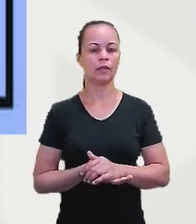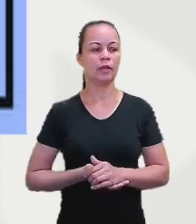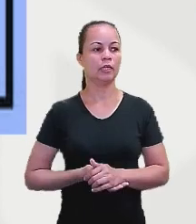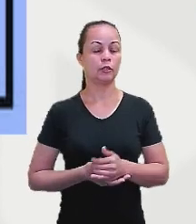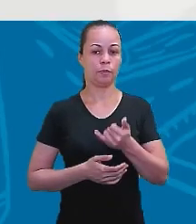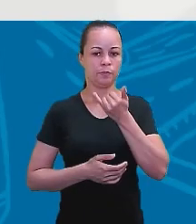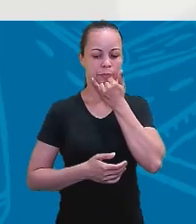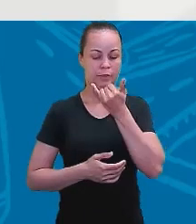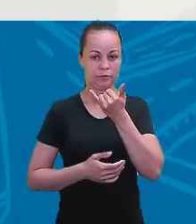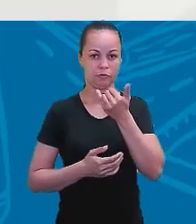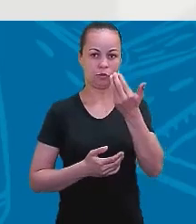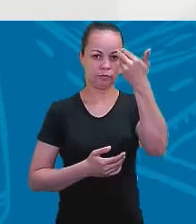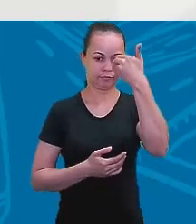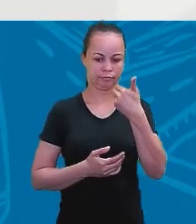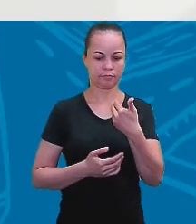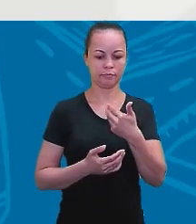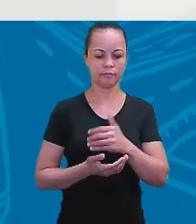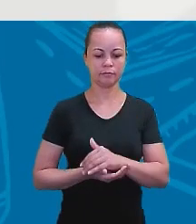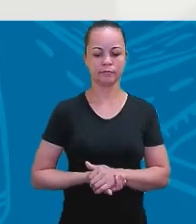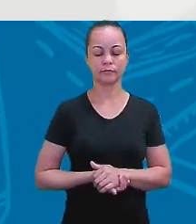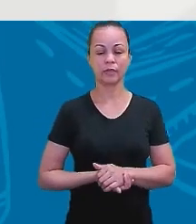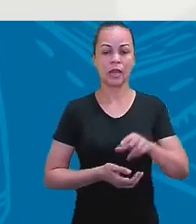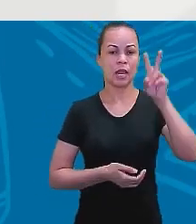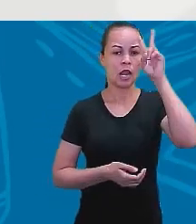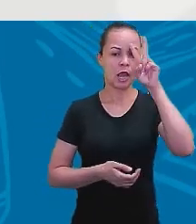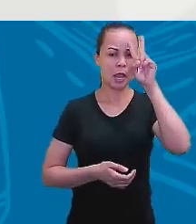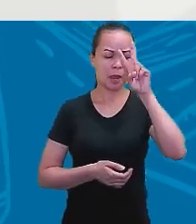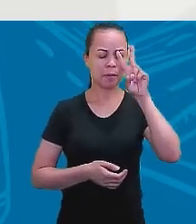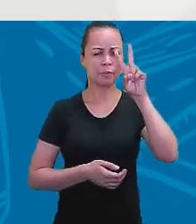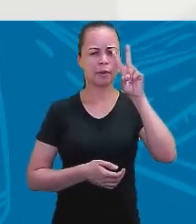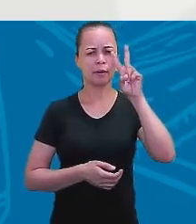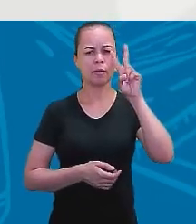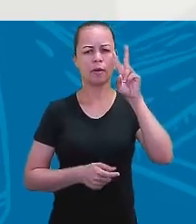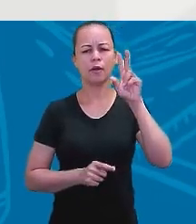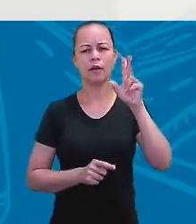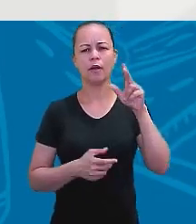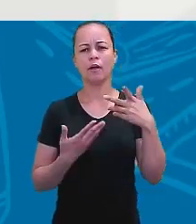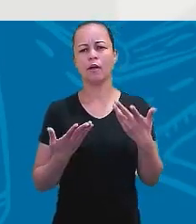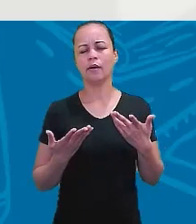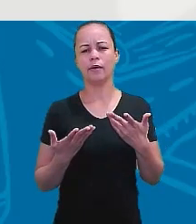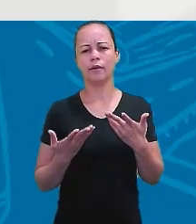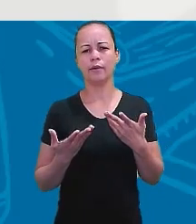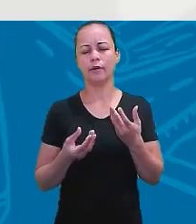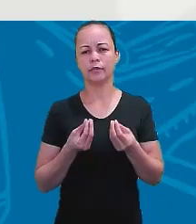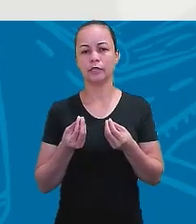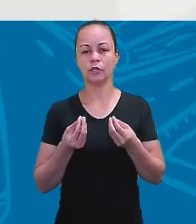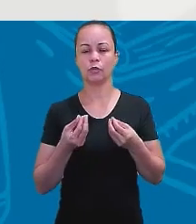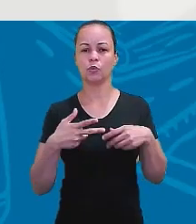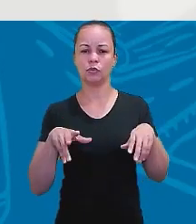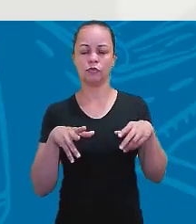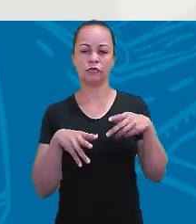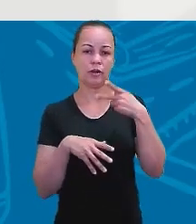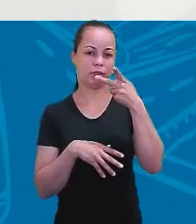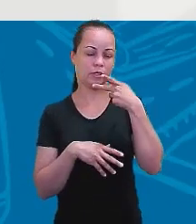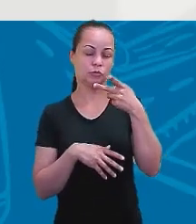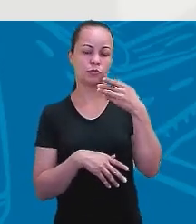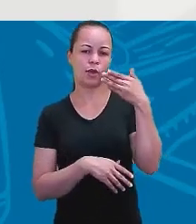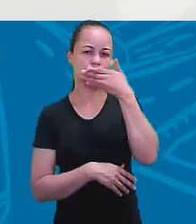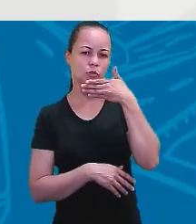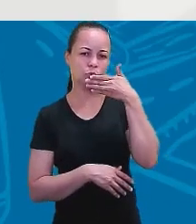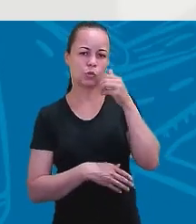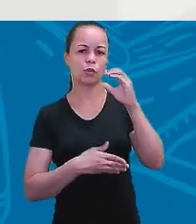gente. Volta aqui comigo. Lembra-se que eu falei que os açúcares, os carboidratos, eles podem